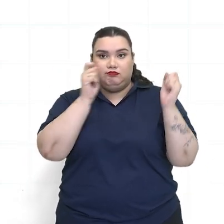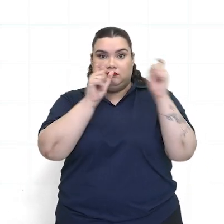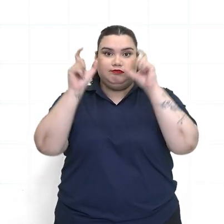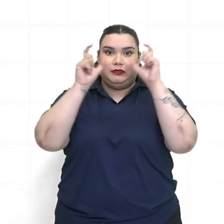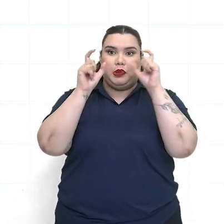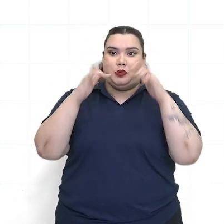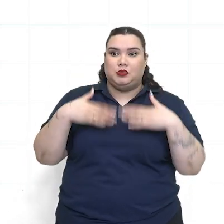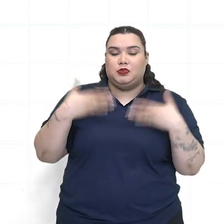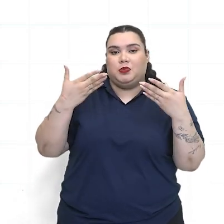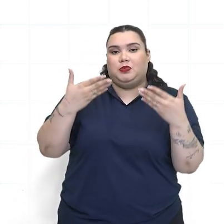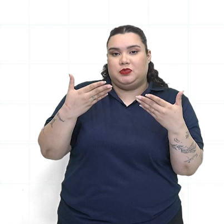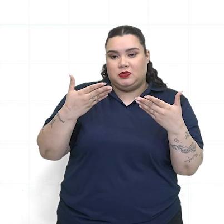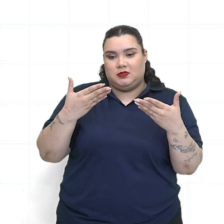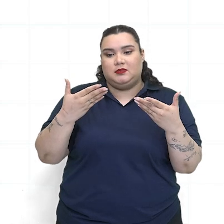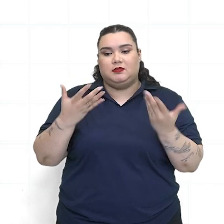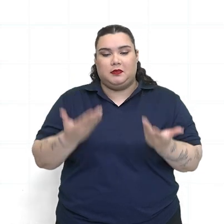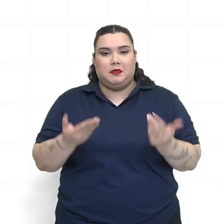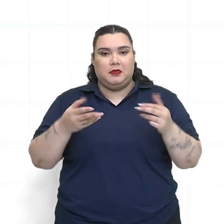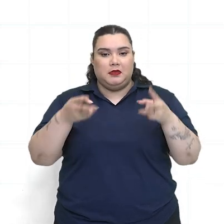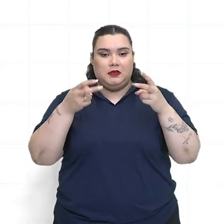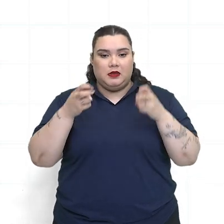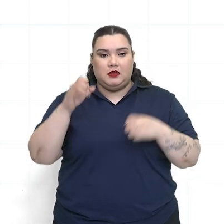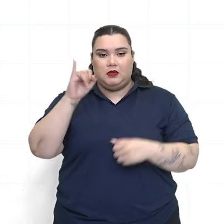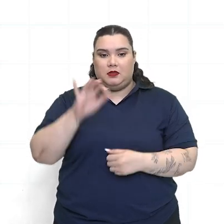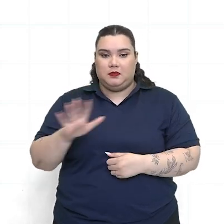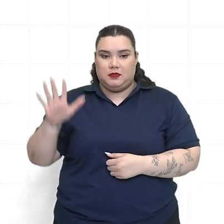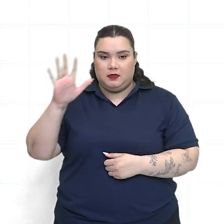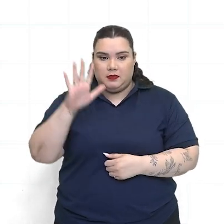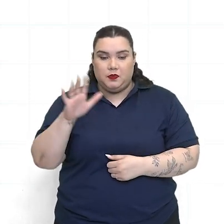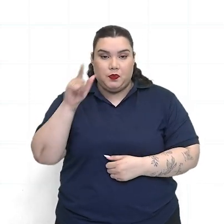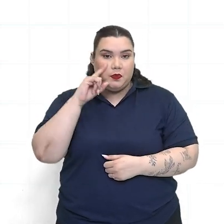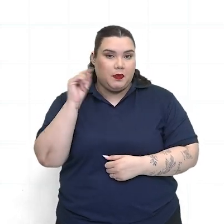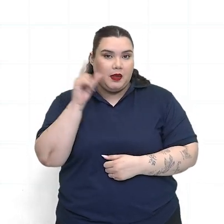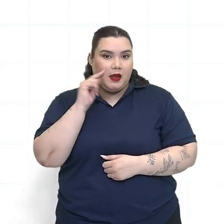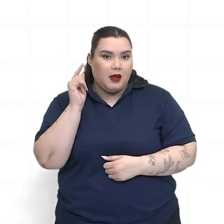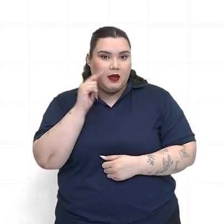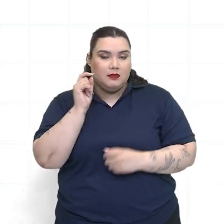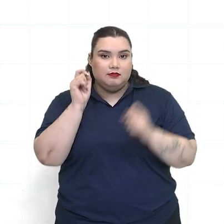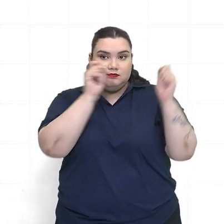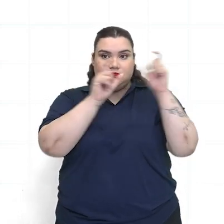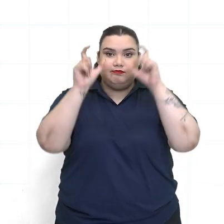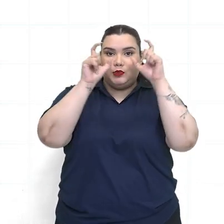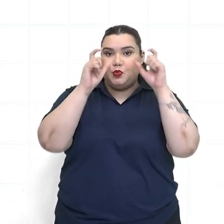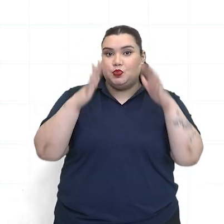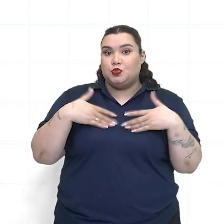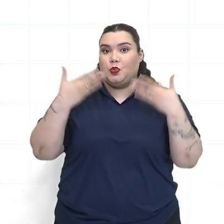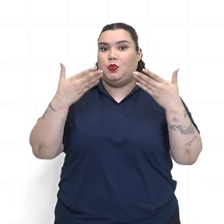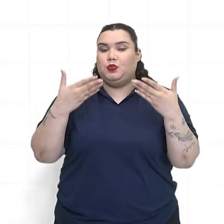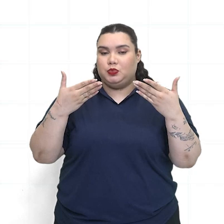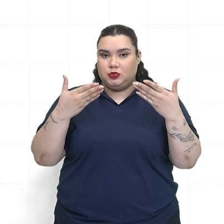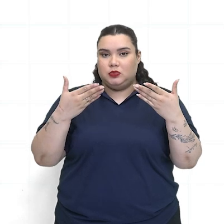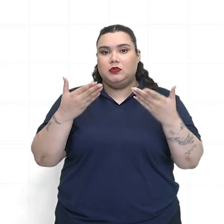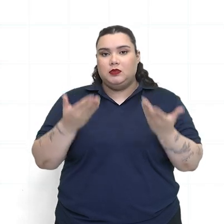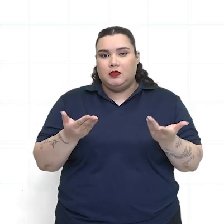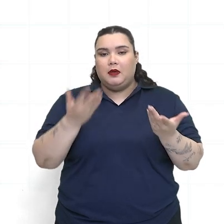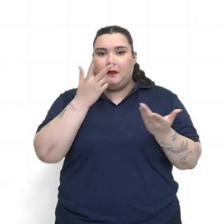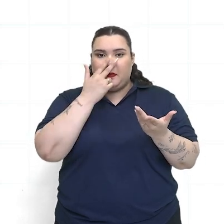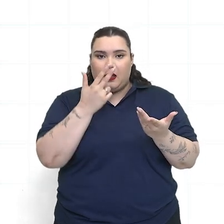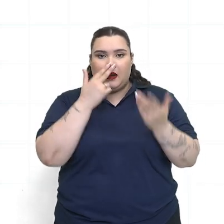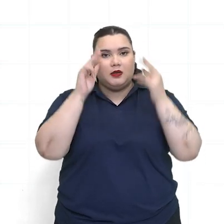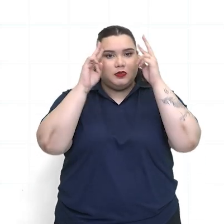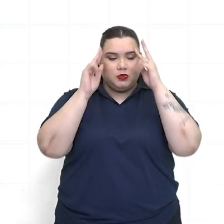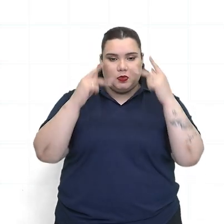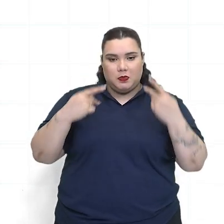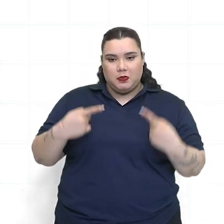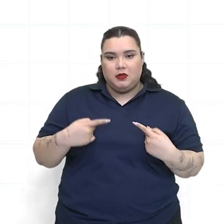fica assustado, né? Então, observe que a imagem dele, do gatinho, né? Tá com cara de susto. Como se fosse uma